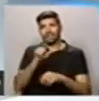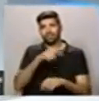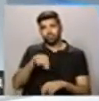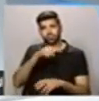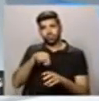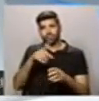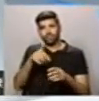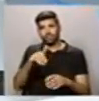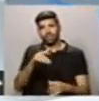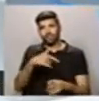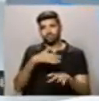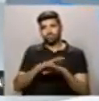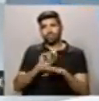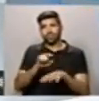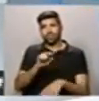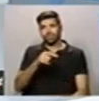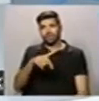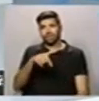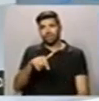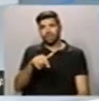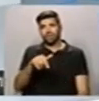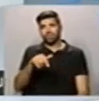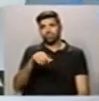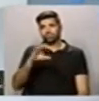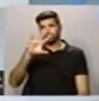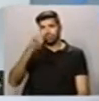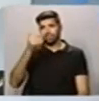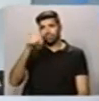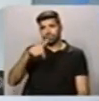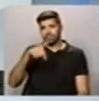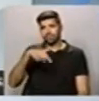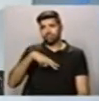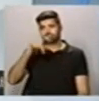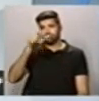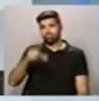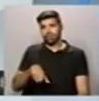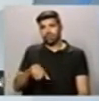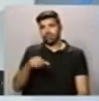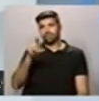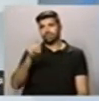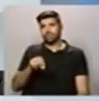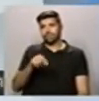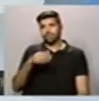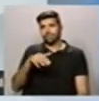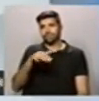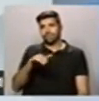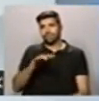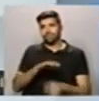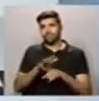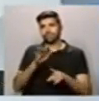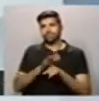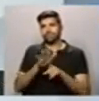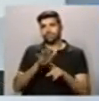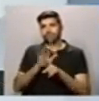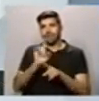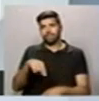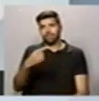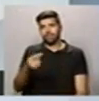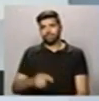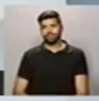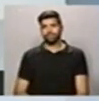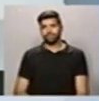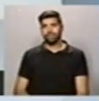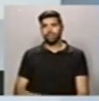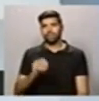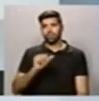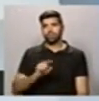com o seu movimento para leste, vai condicionar o estado do tempo hoje aqui no território continental e também irá influenciar o estado do tempo amanhã.